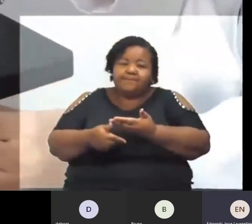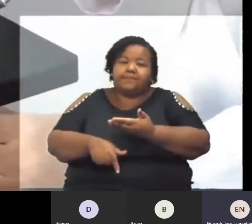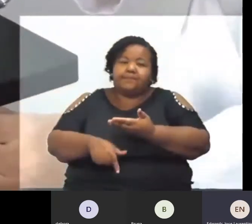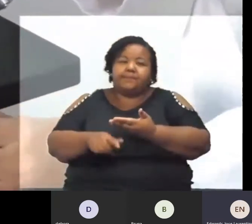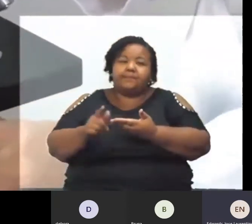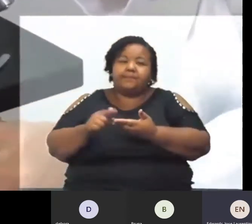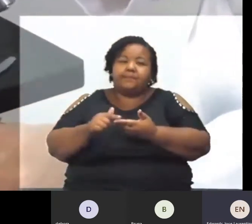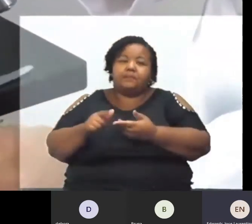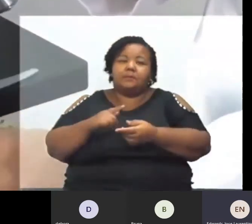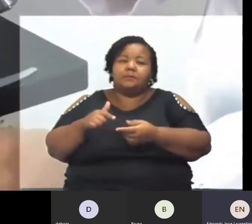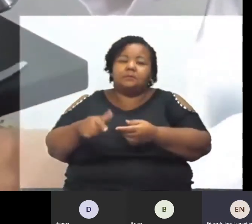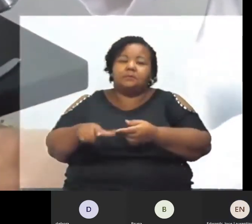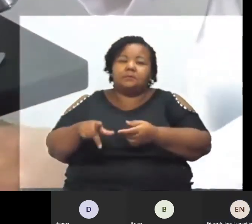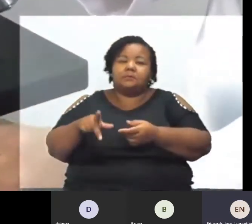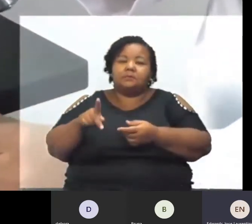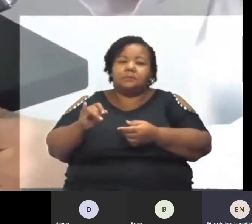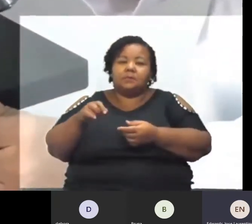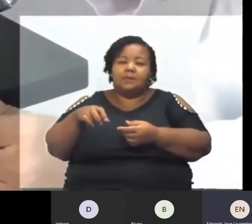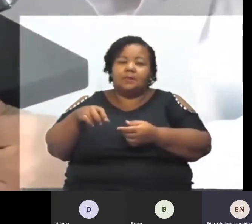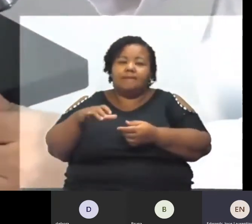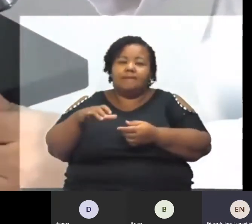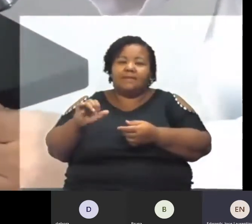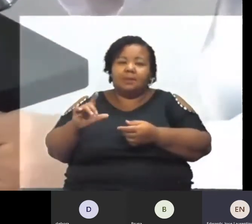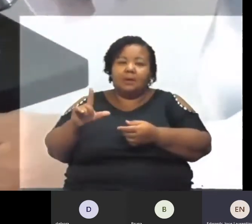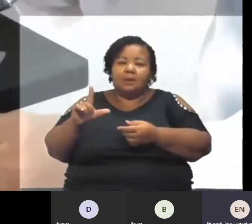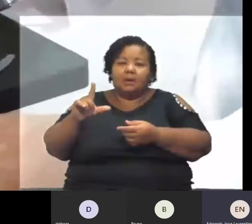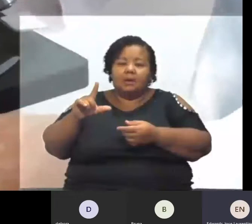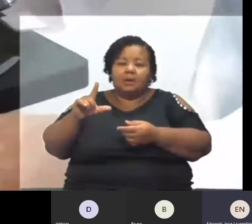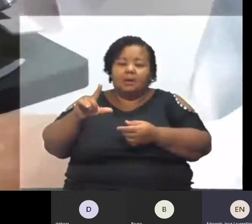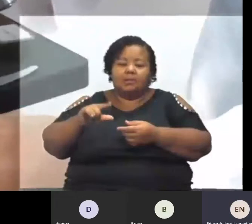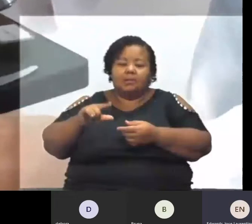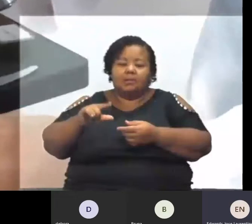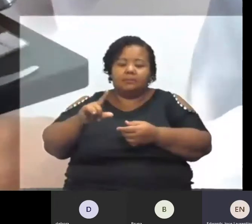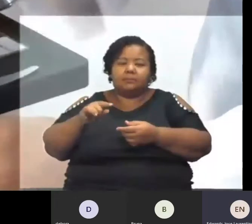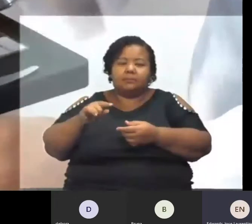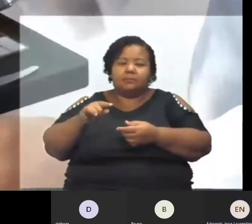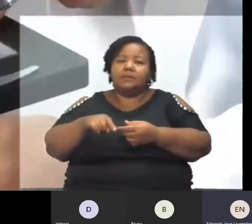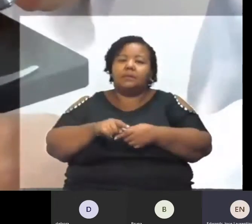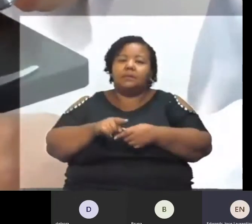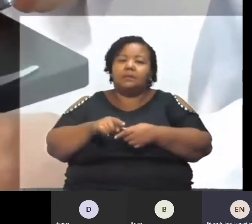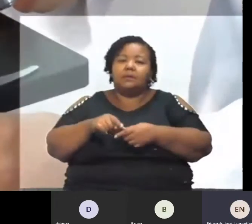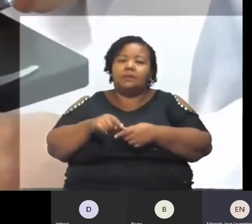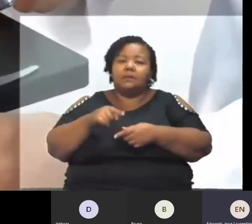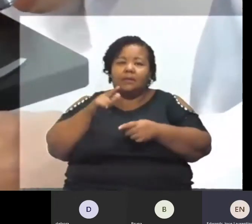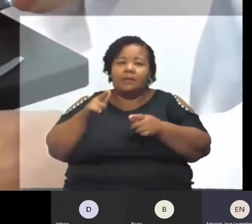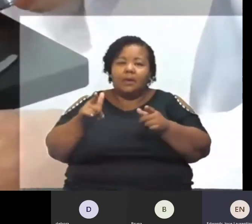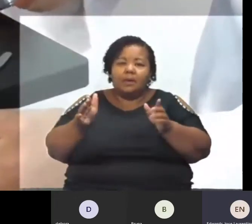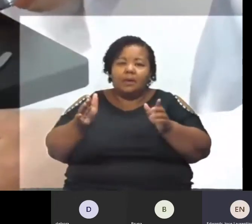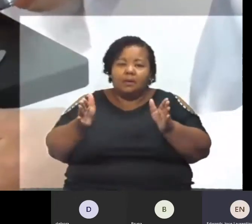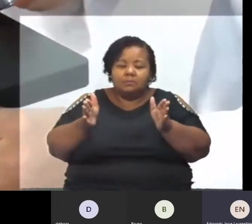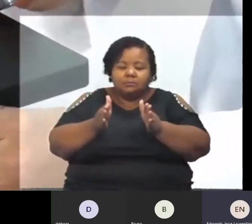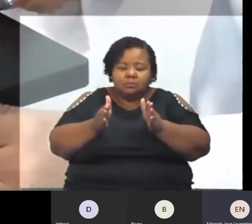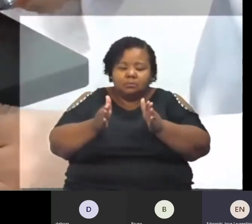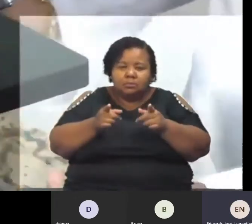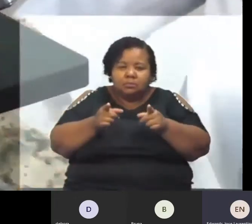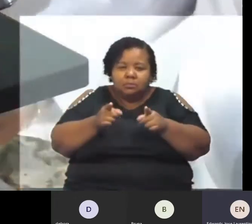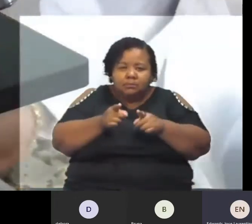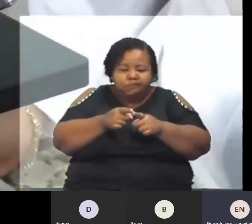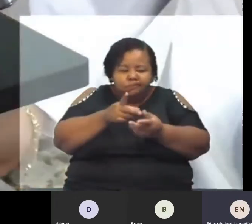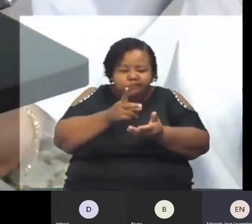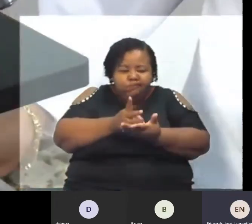base nós temos a pinça. Para que serve essa pinça? Ela serve para ajustar a lâmina na mesa